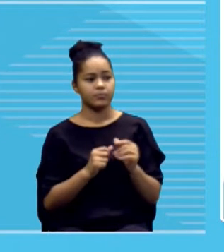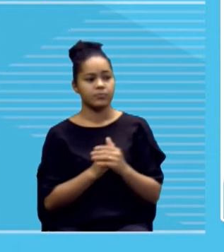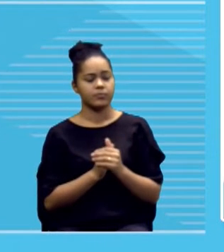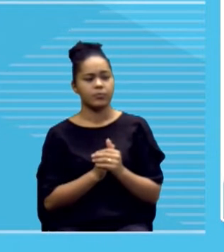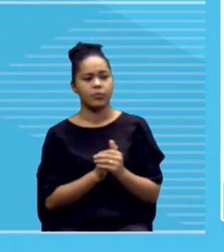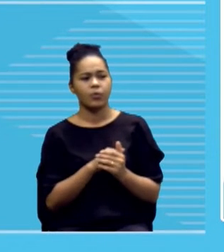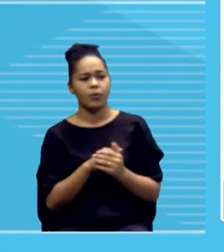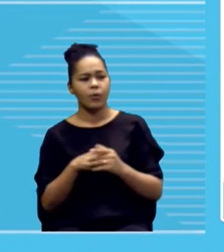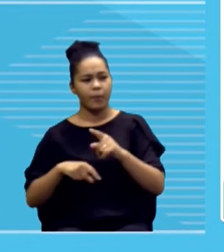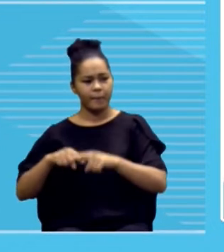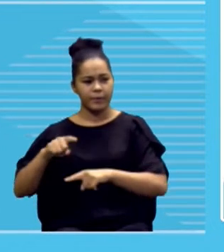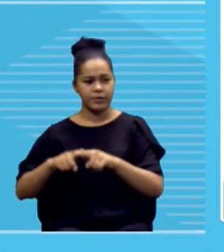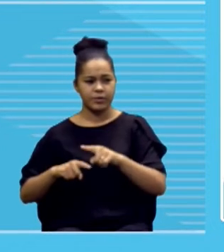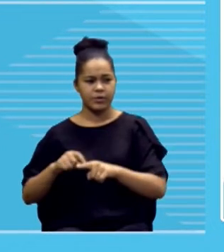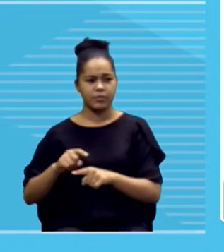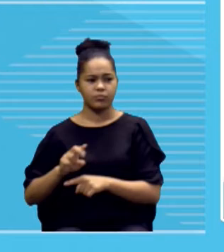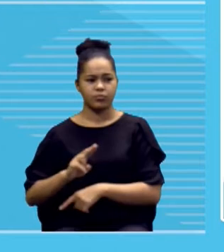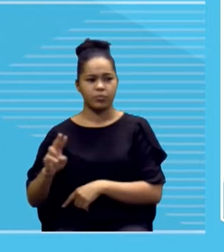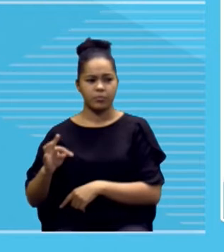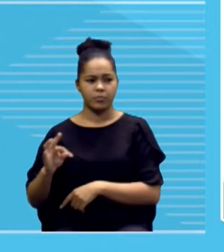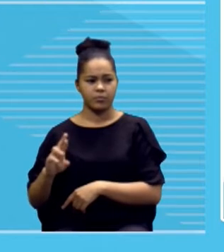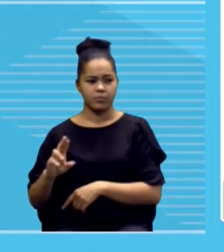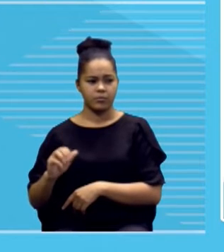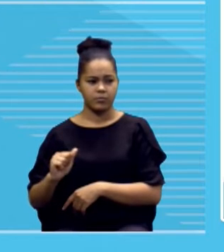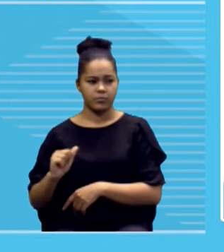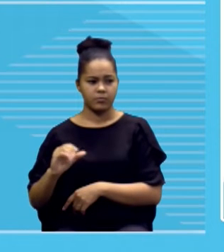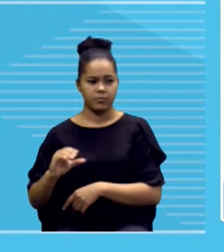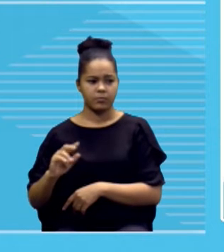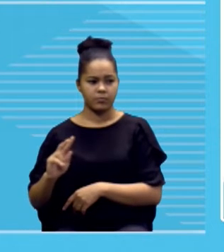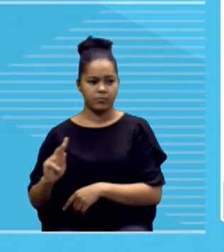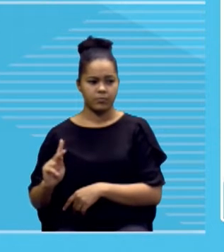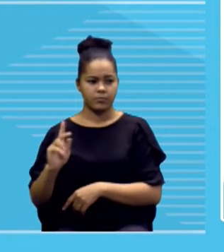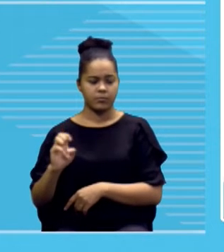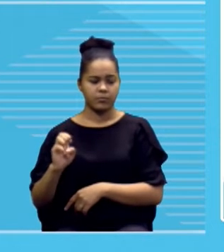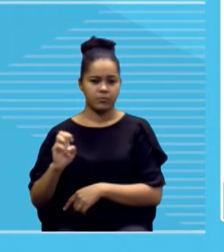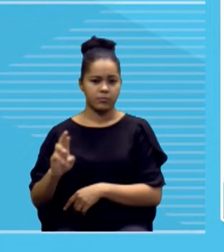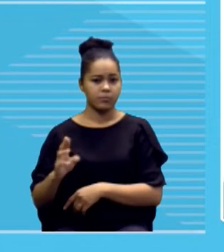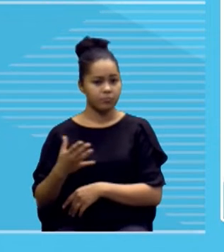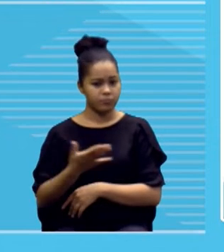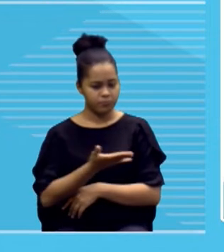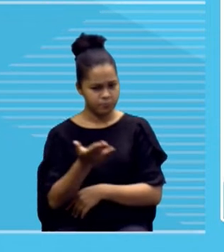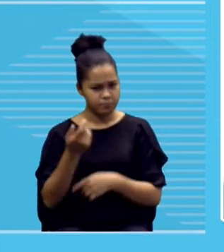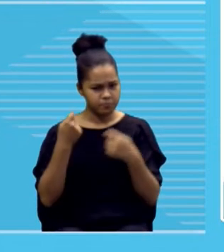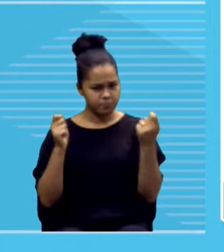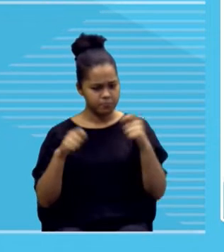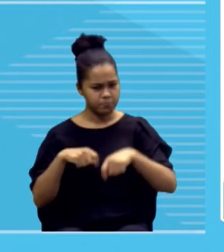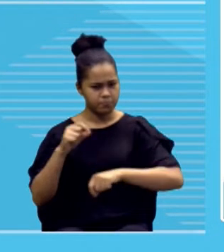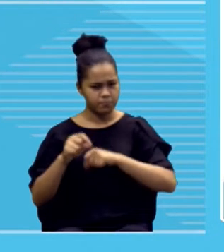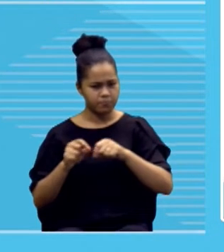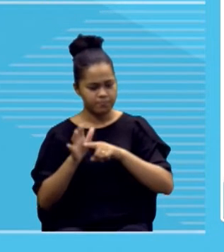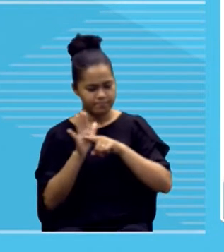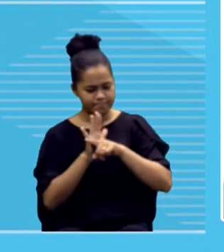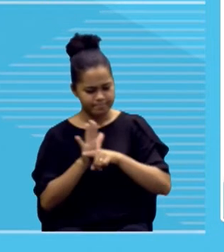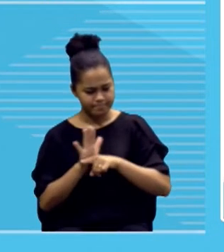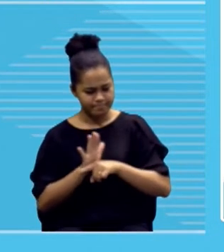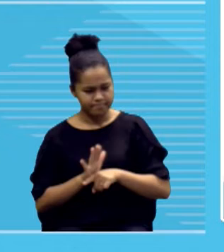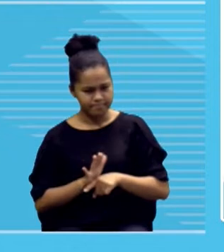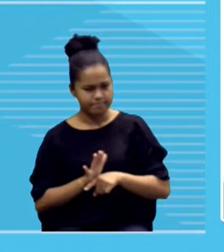pegar, depois do YouTube, você pode pegar um videozinho de movimento de placas solares. Você vai ver que ela começa voltada